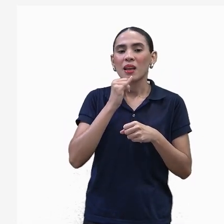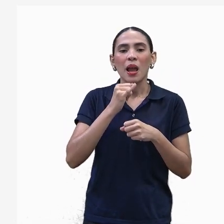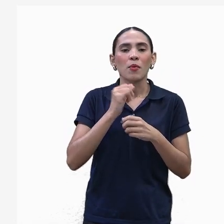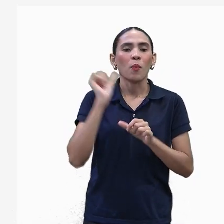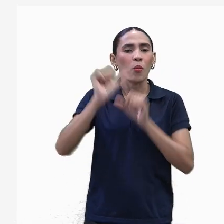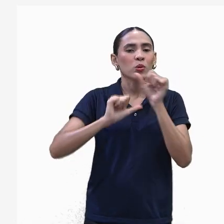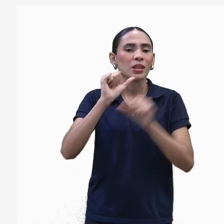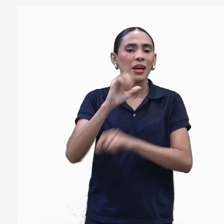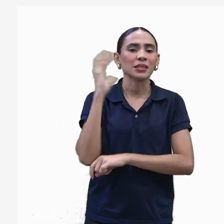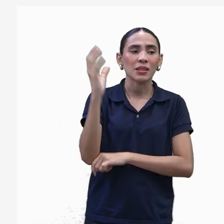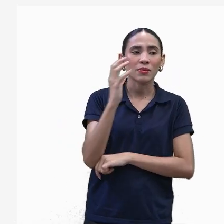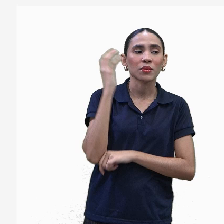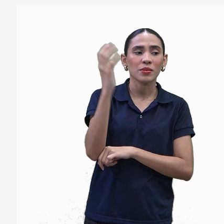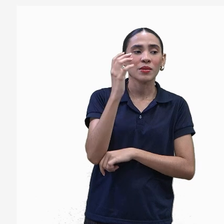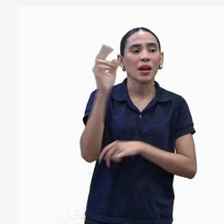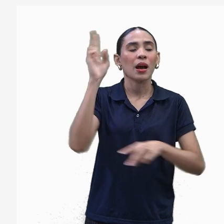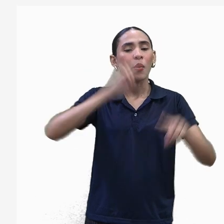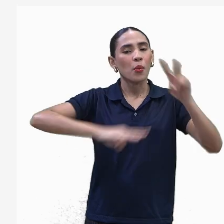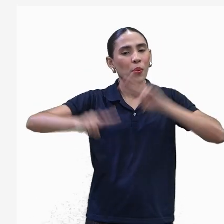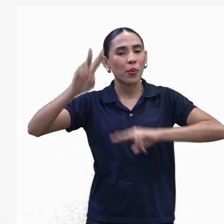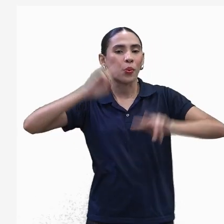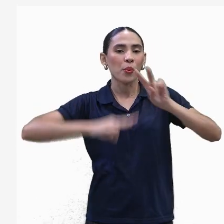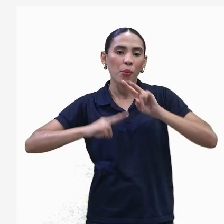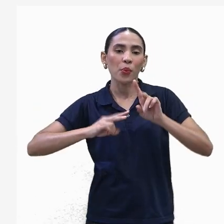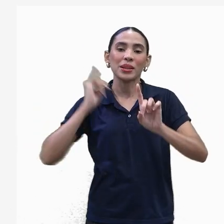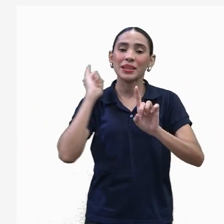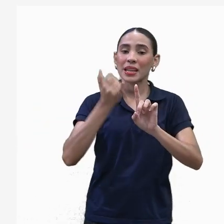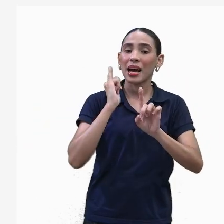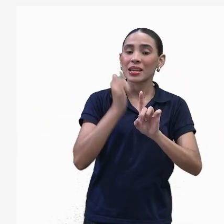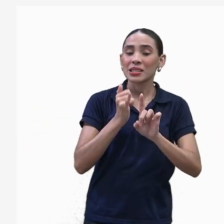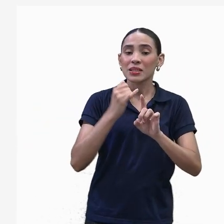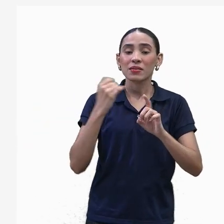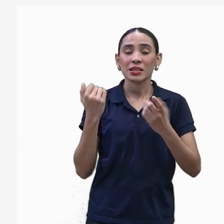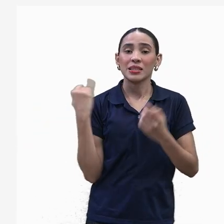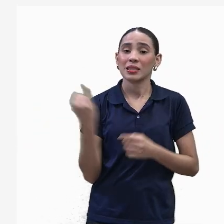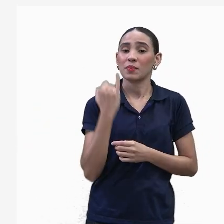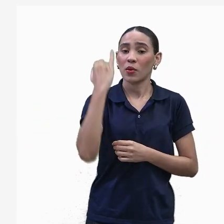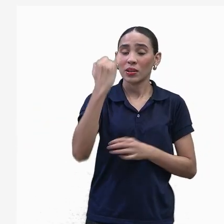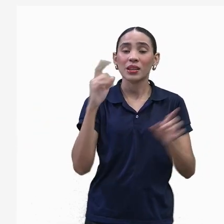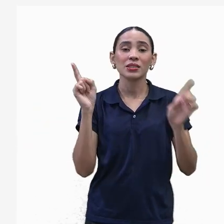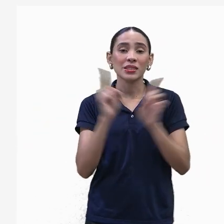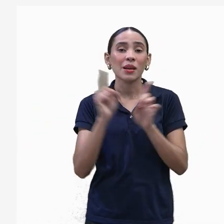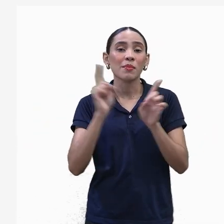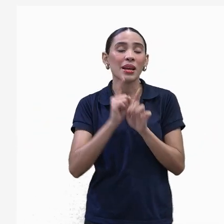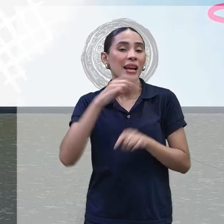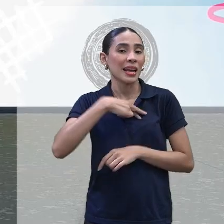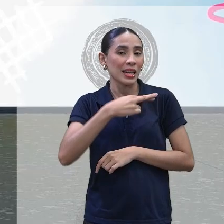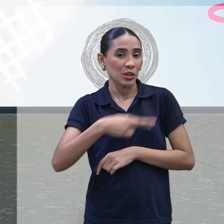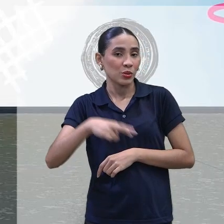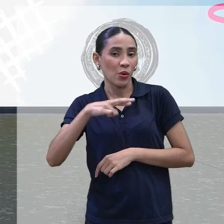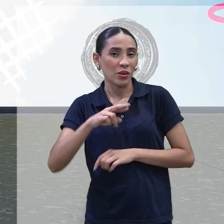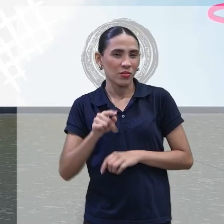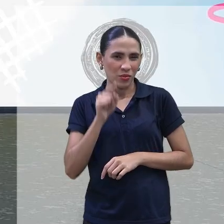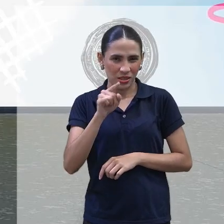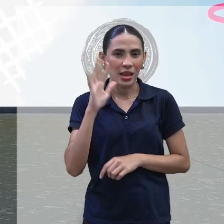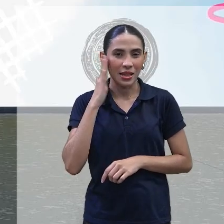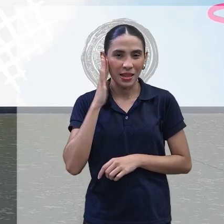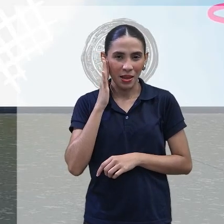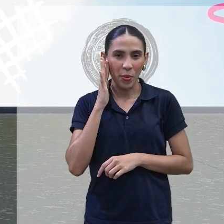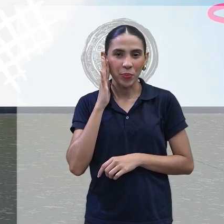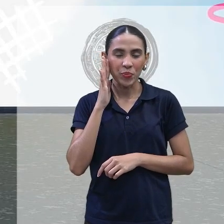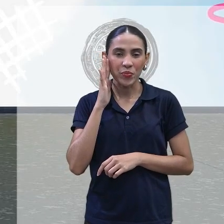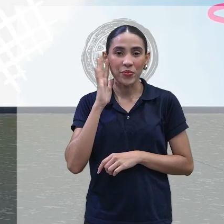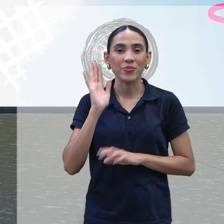outras ocorrências através de narrativas simbólicas e religiosas. Entenderam bem essa parte